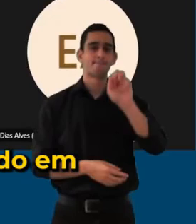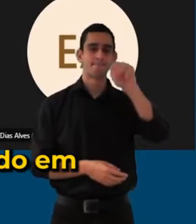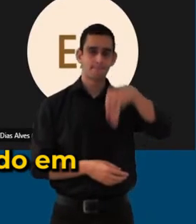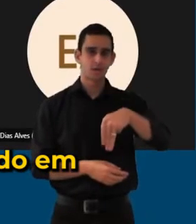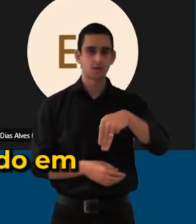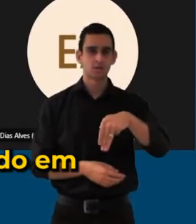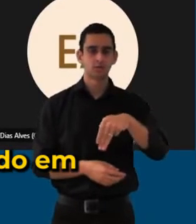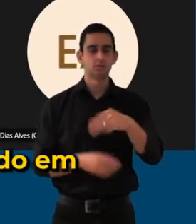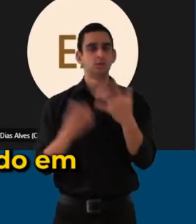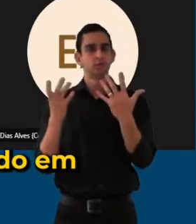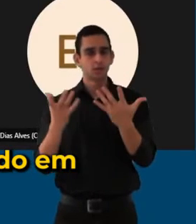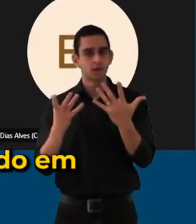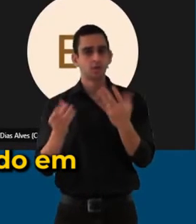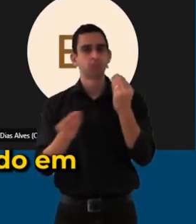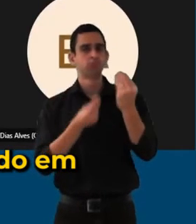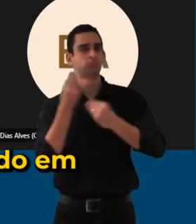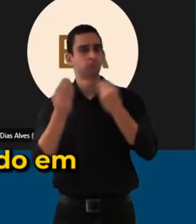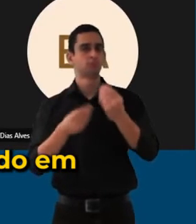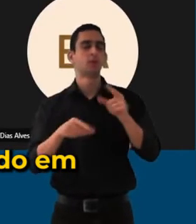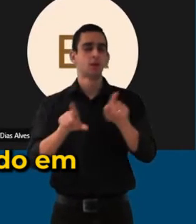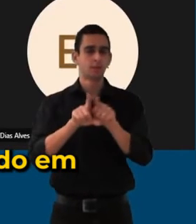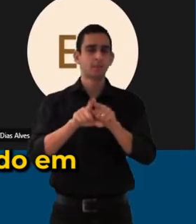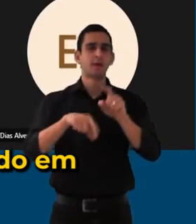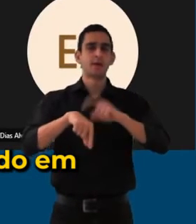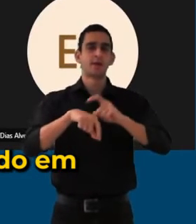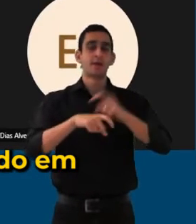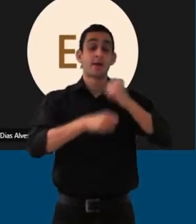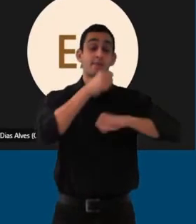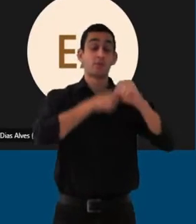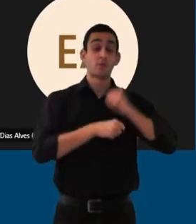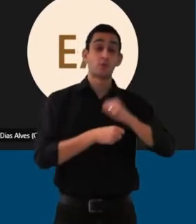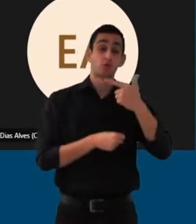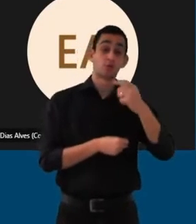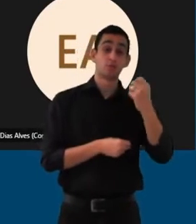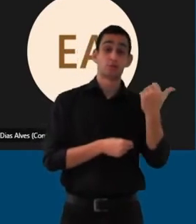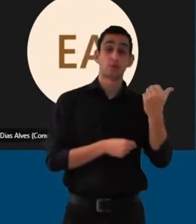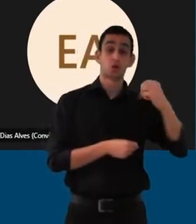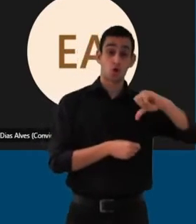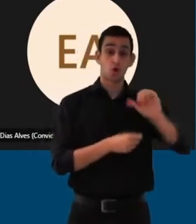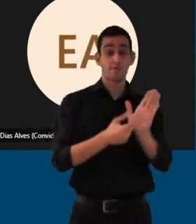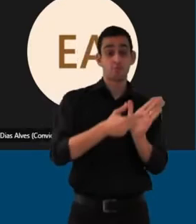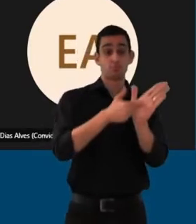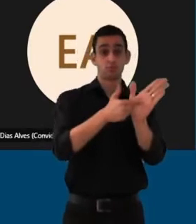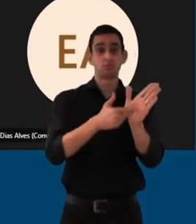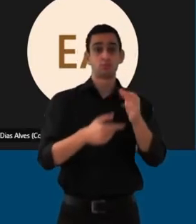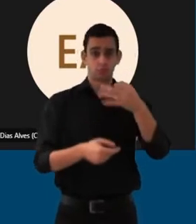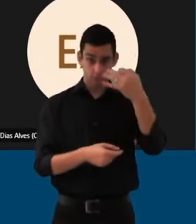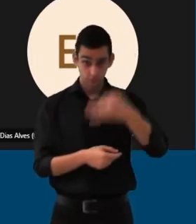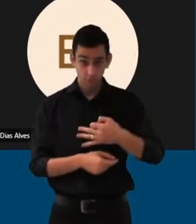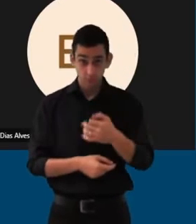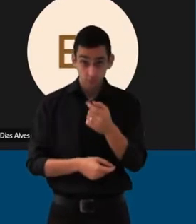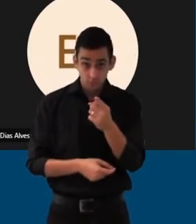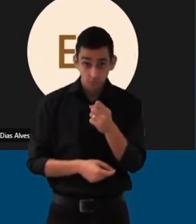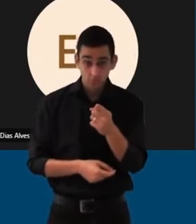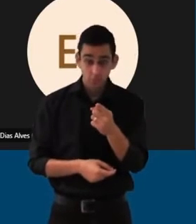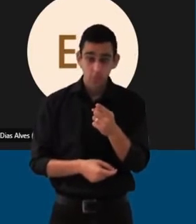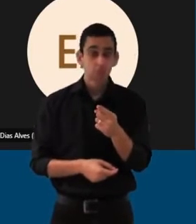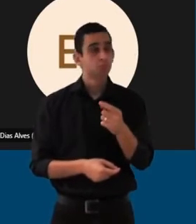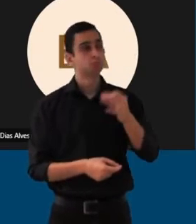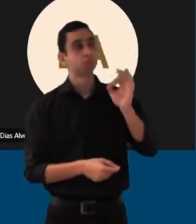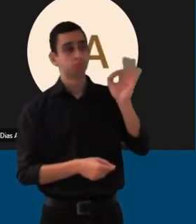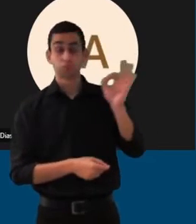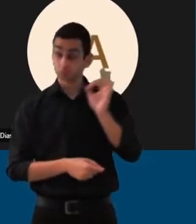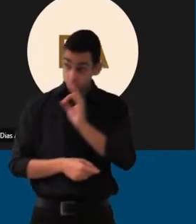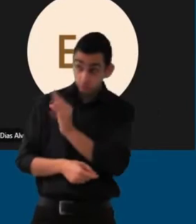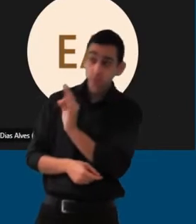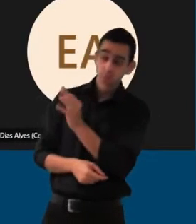formulou diante do PRAD que foi apresentado em 2019. Está certo a minha visão agora, isso, né? Isso.